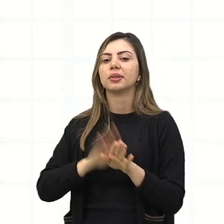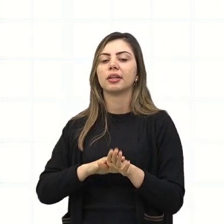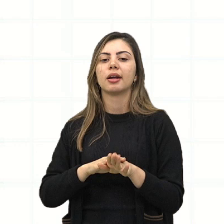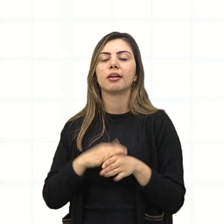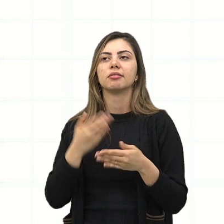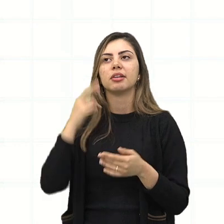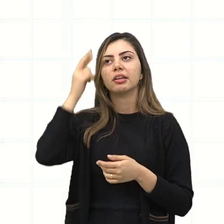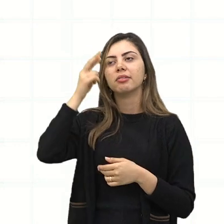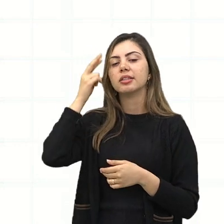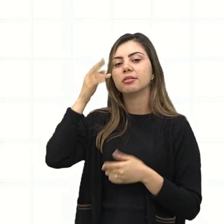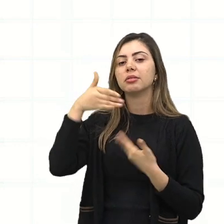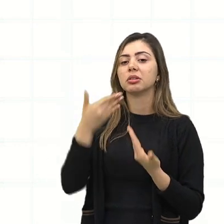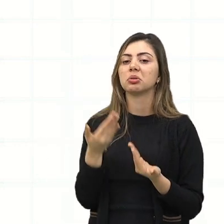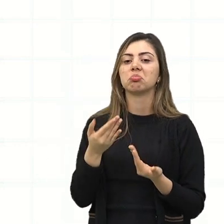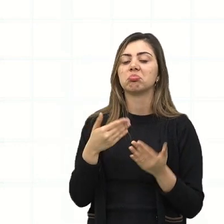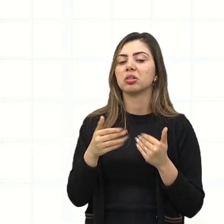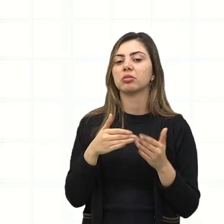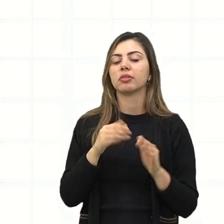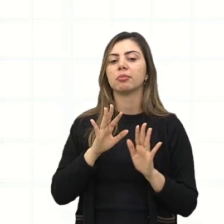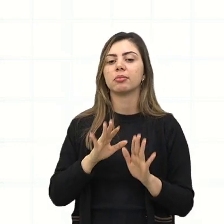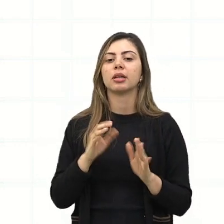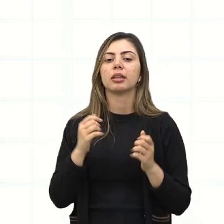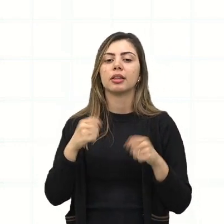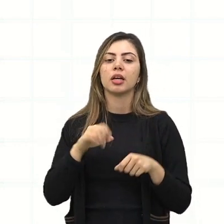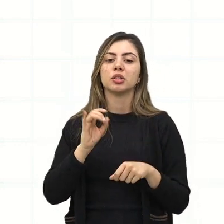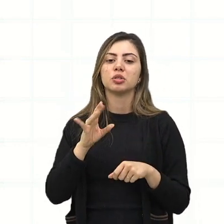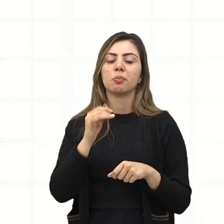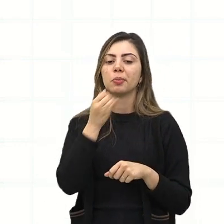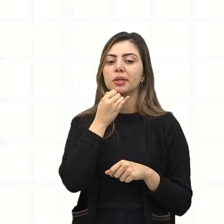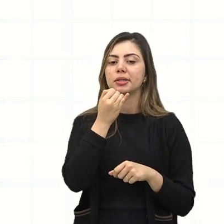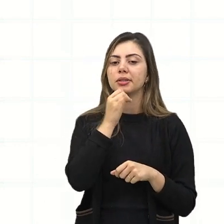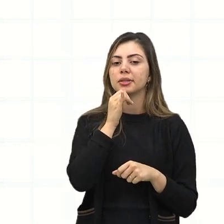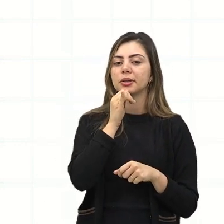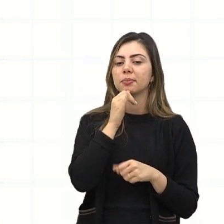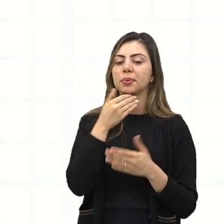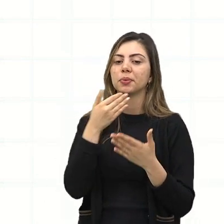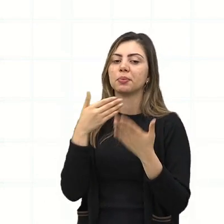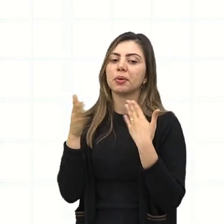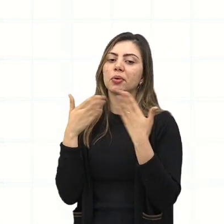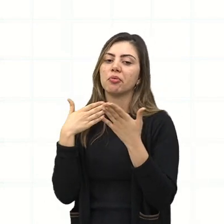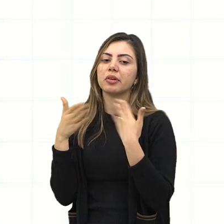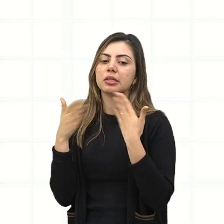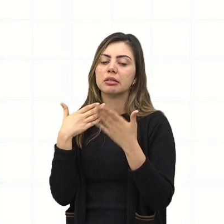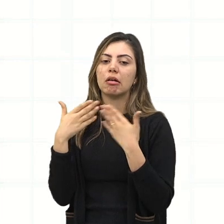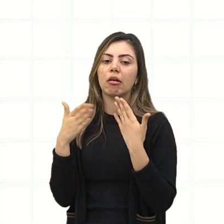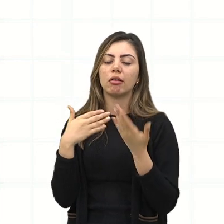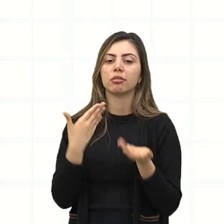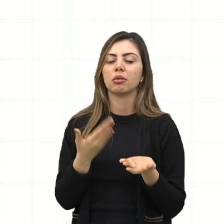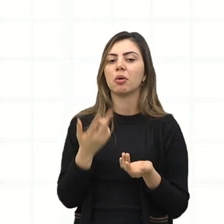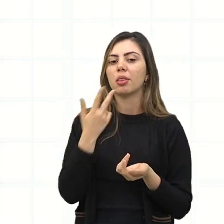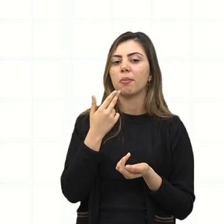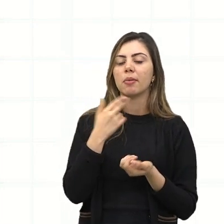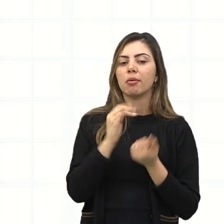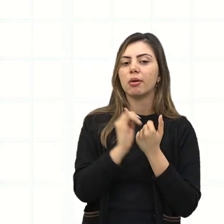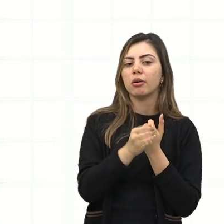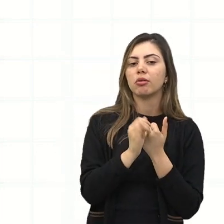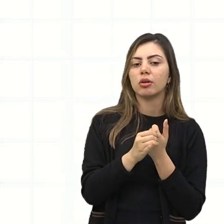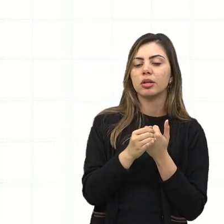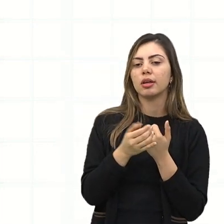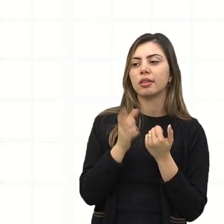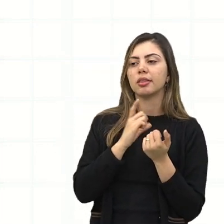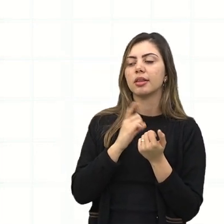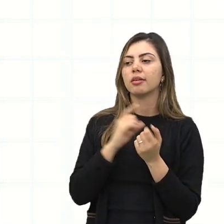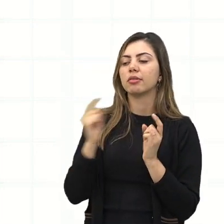ser contada por um narrador ou consistir apenas em diálogos. Também é bem comum que a crônica seja estabelecida a partir de algum diálogo que eu